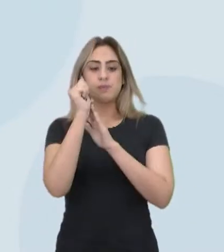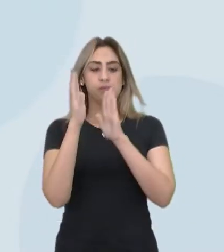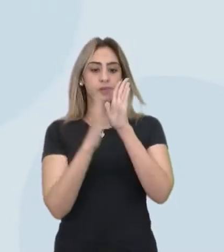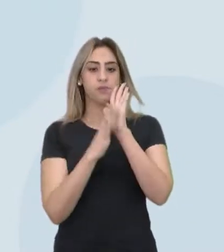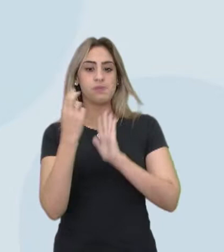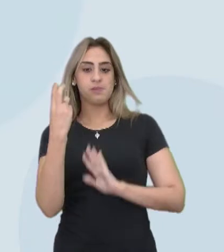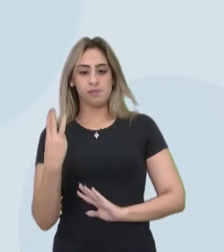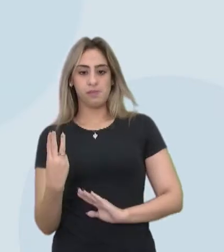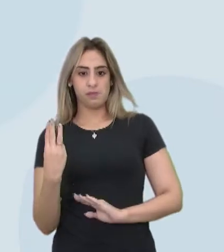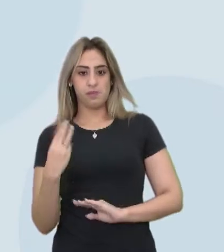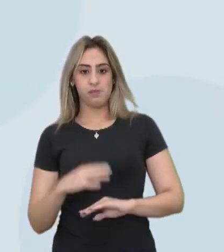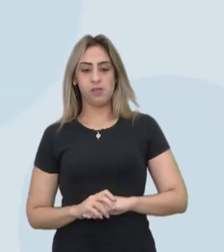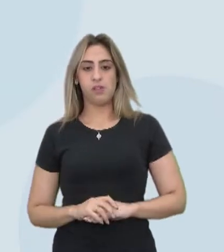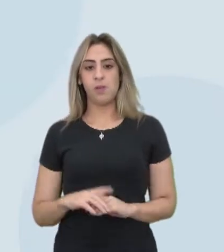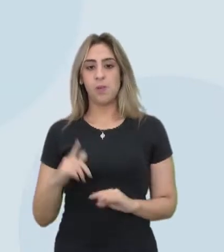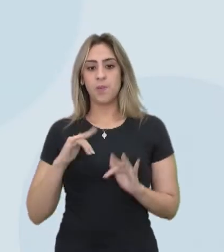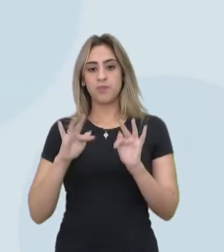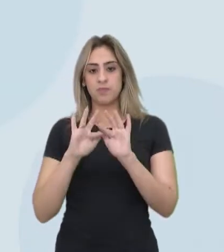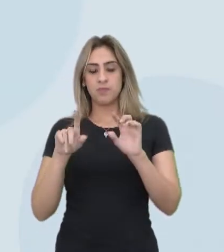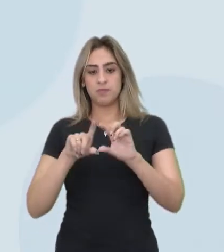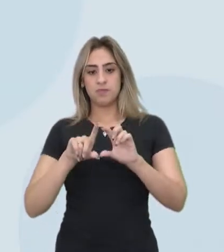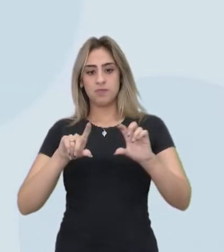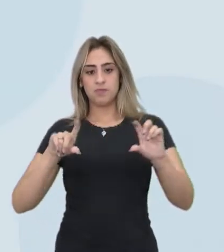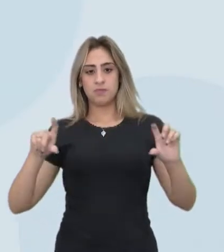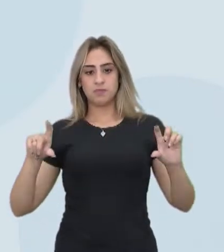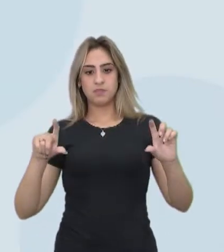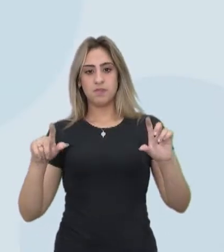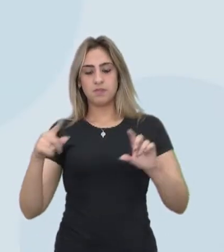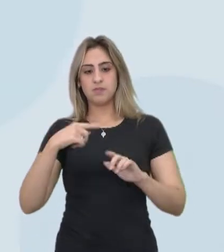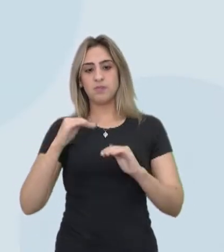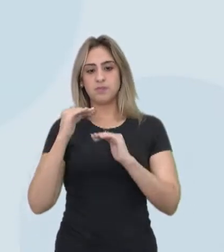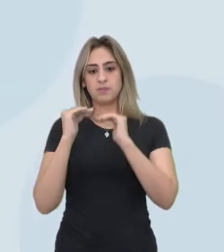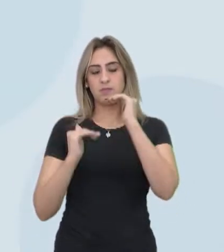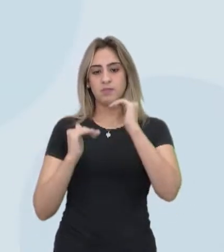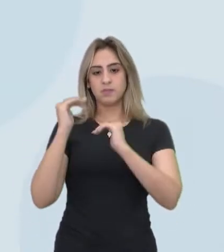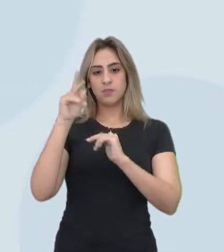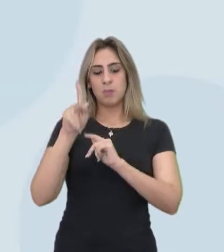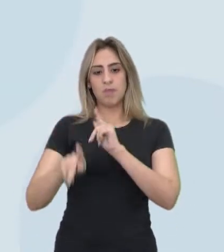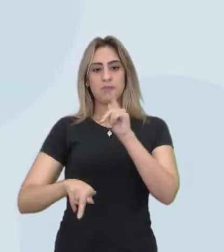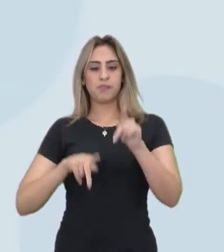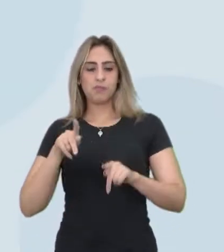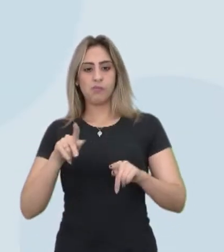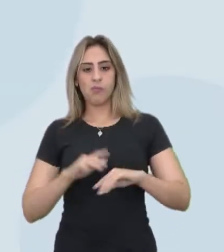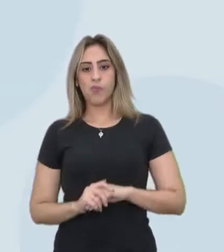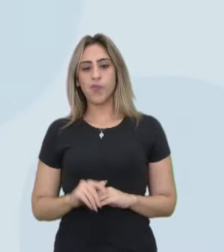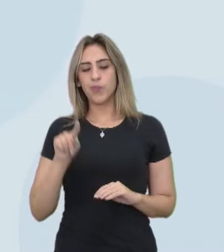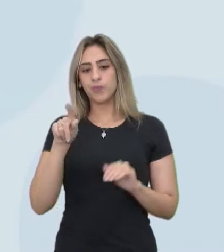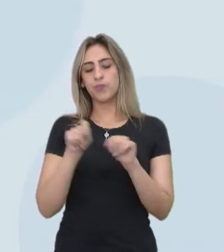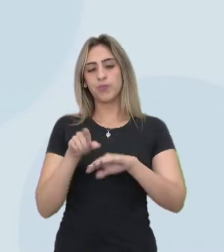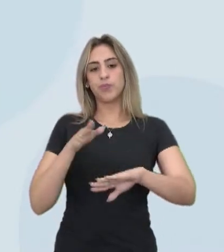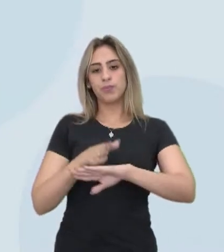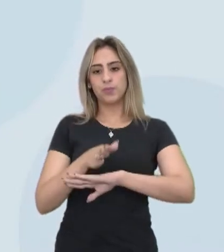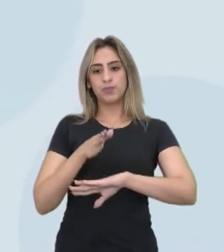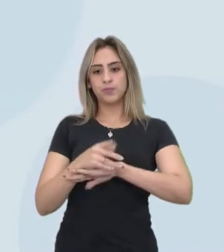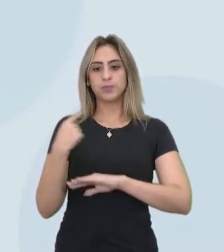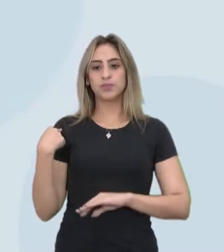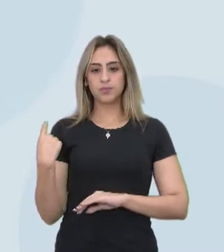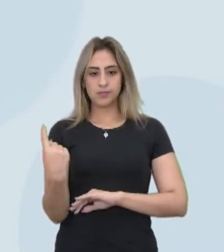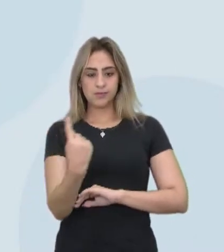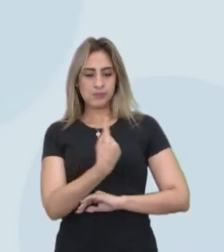3, cujo título aí é Dados Populacionais, né? Isso daí faz parte do